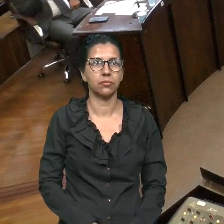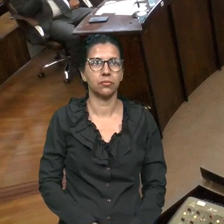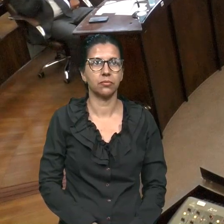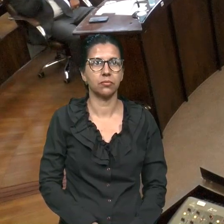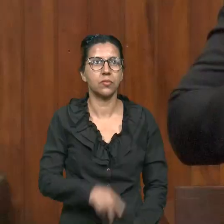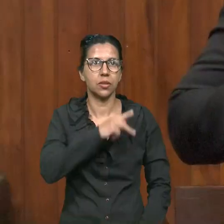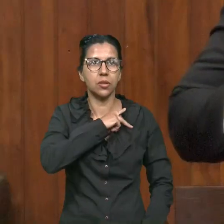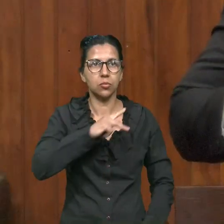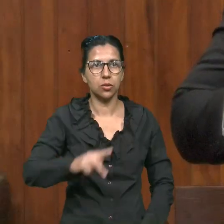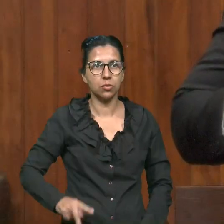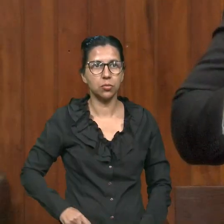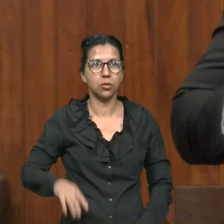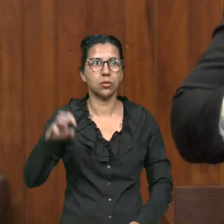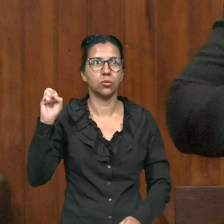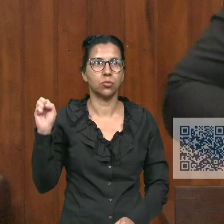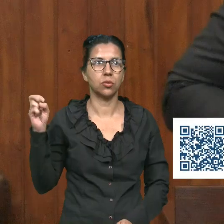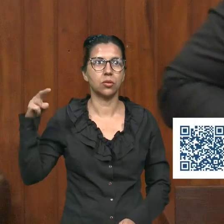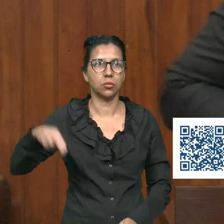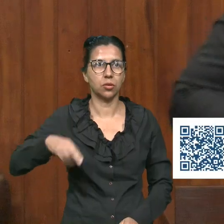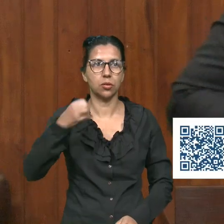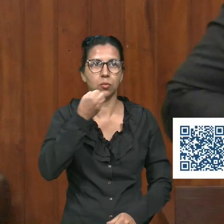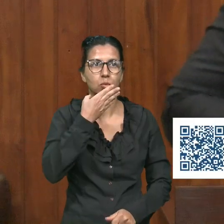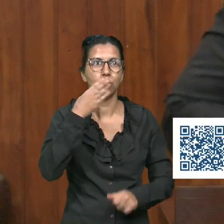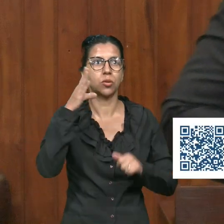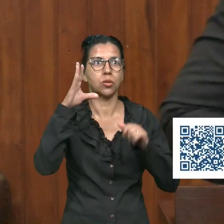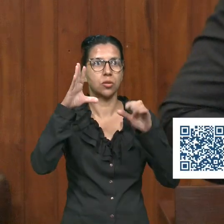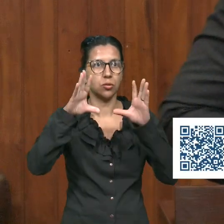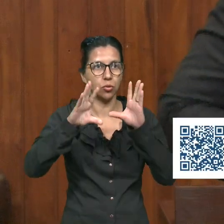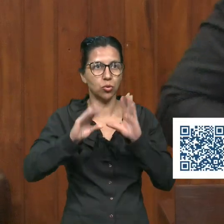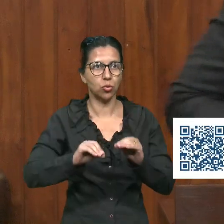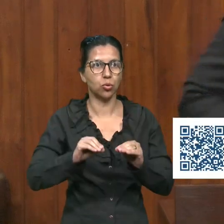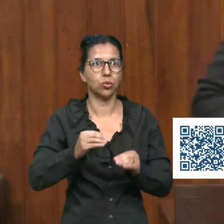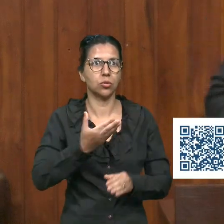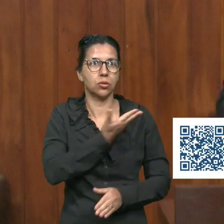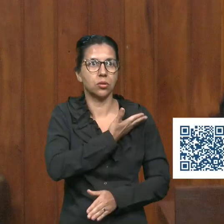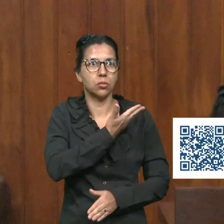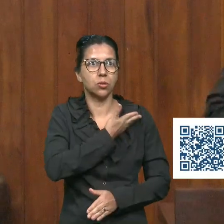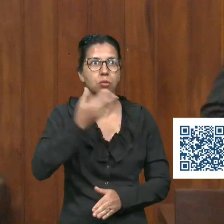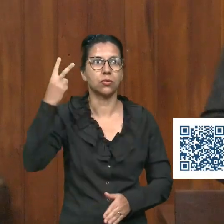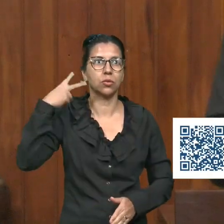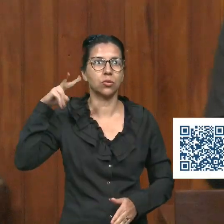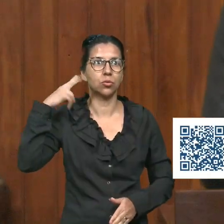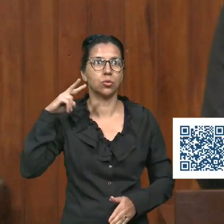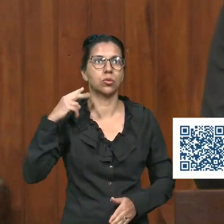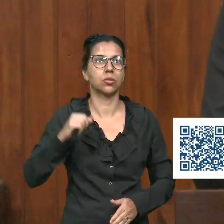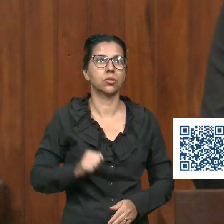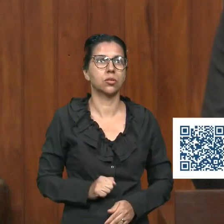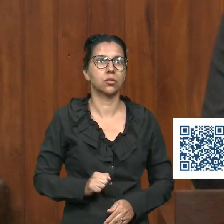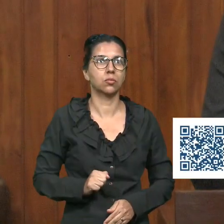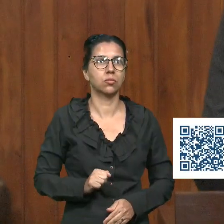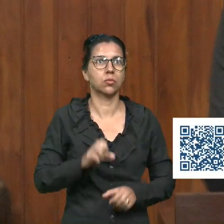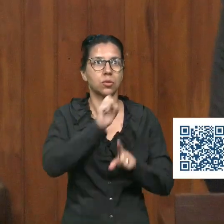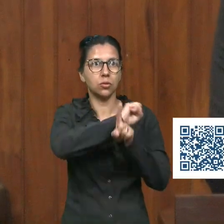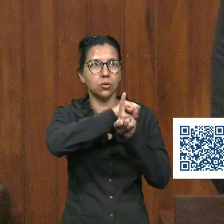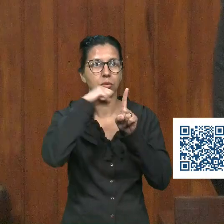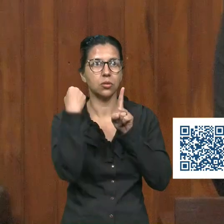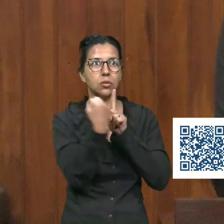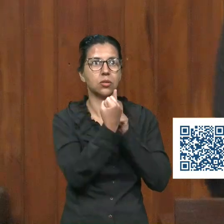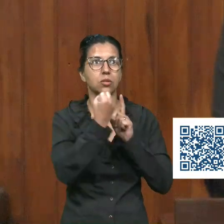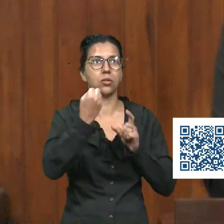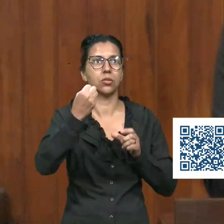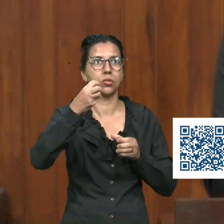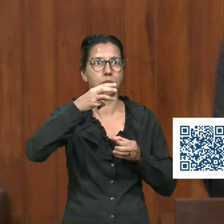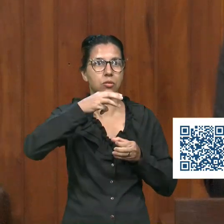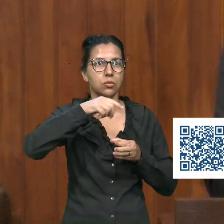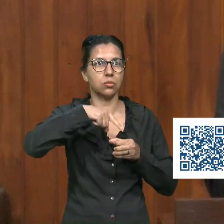Senhor presidente Eduardo Nascimento, boa noite a todos os colegas vereadores, todos que nos acompanham. Sociedade de Marília, acabou de